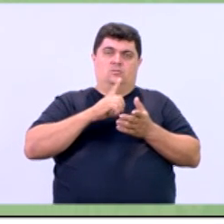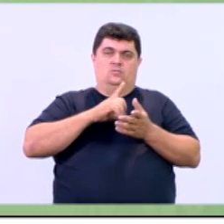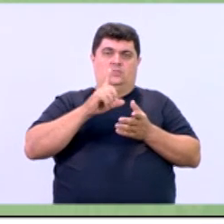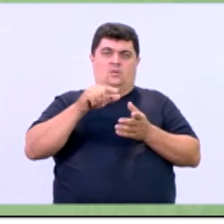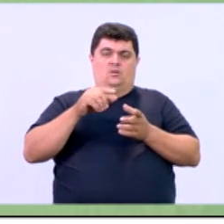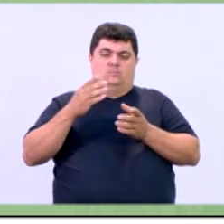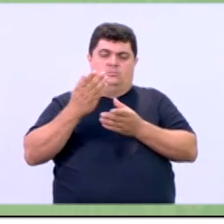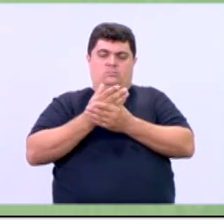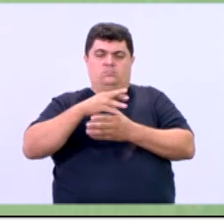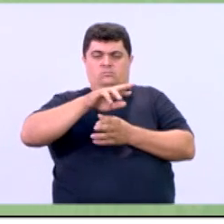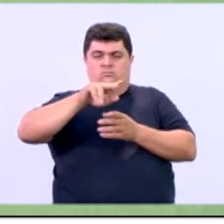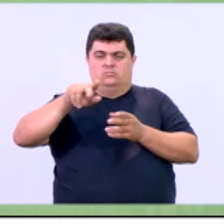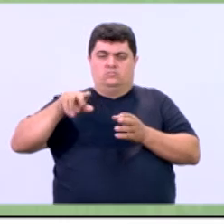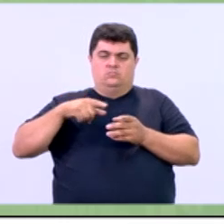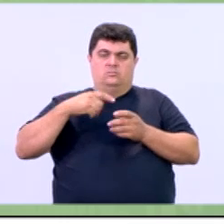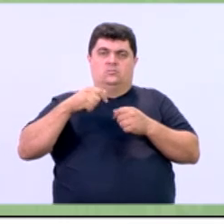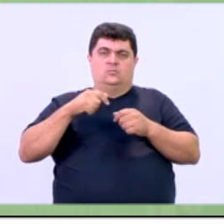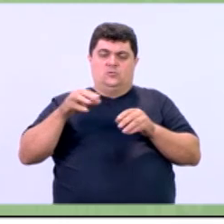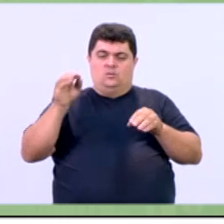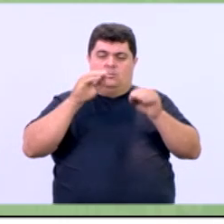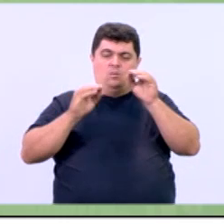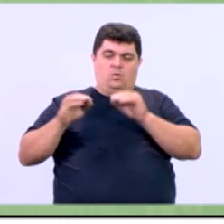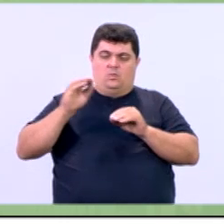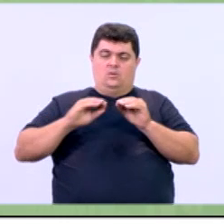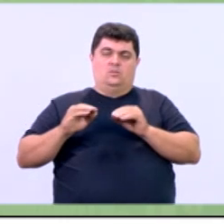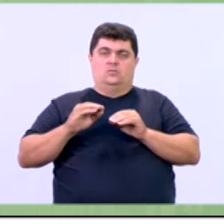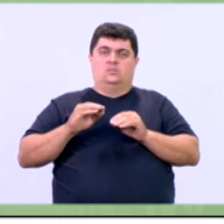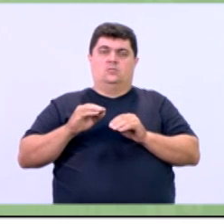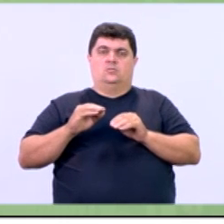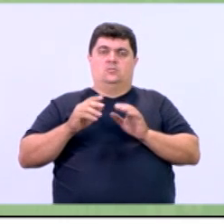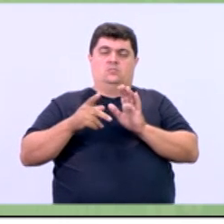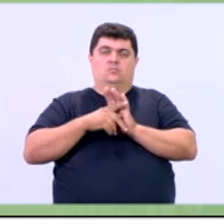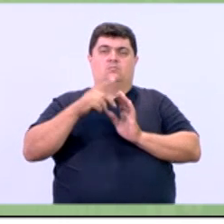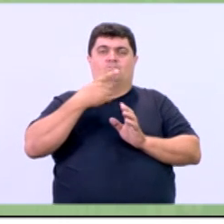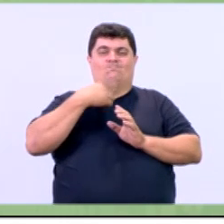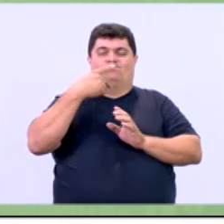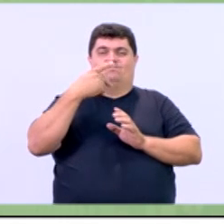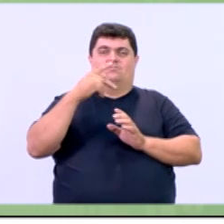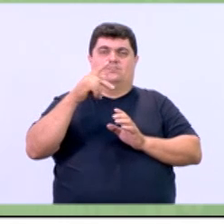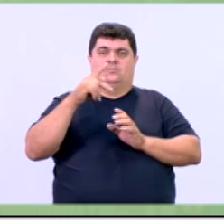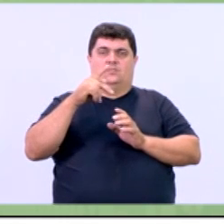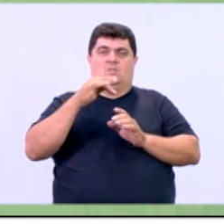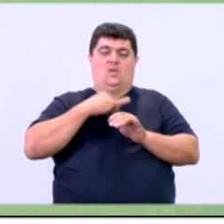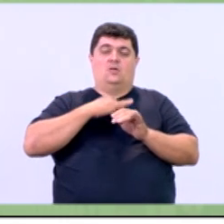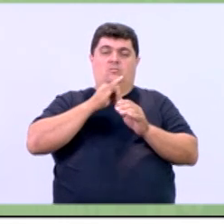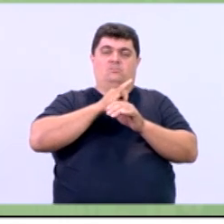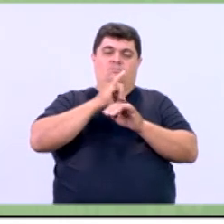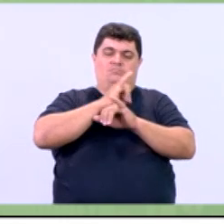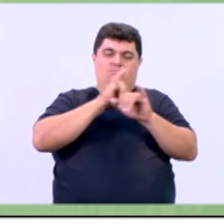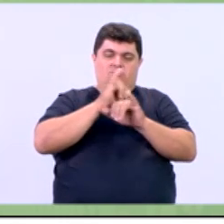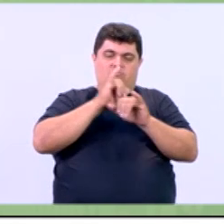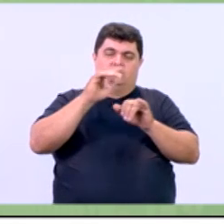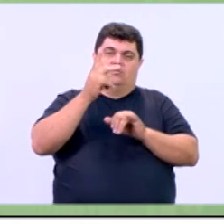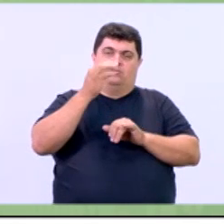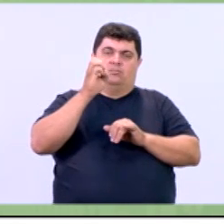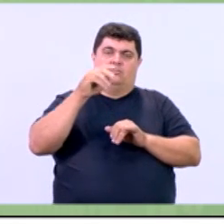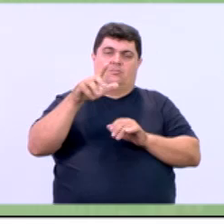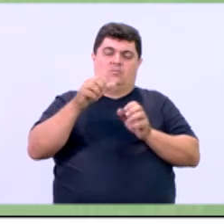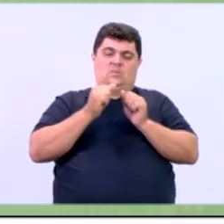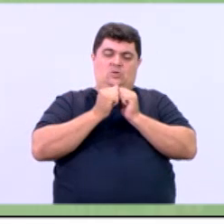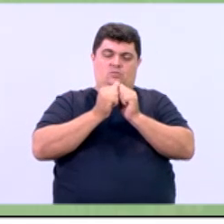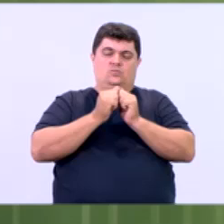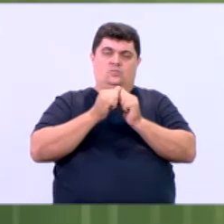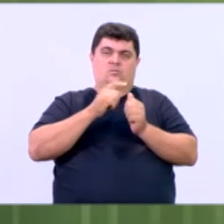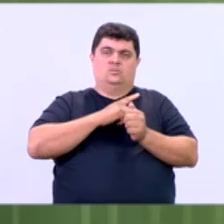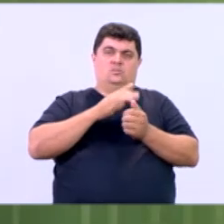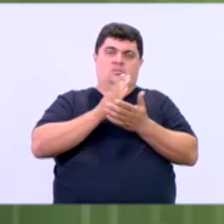alguns arquivos que você vai ter que complementar de acordo com a instrução que está na página HTML. Então, a gente